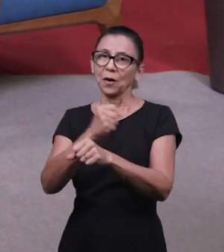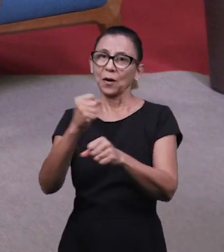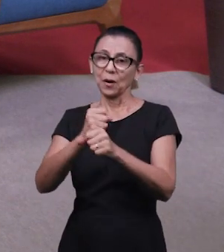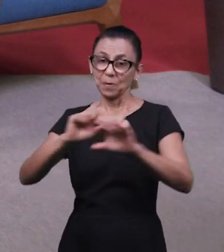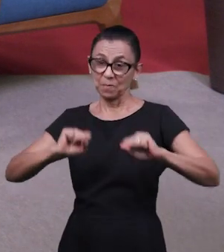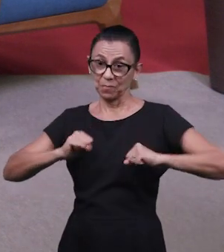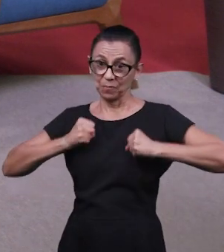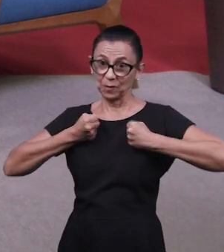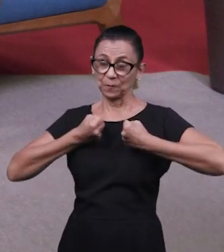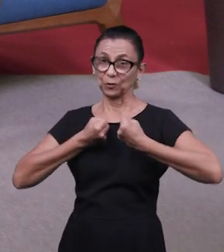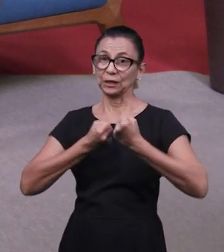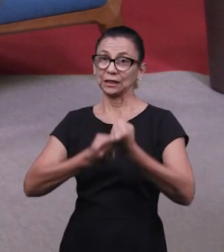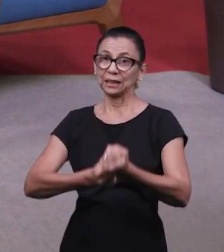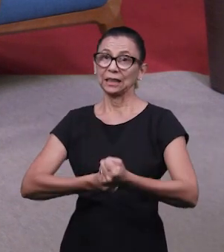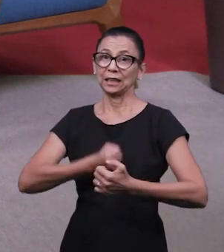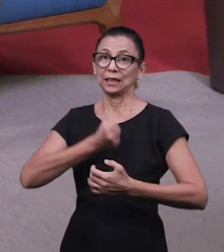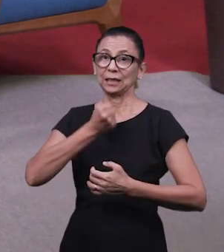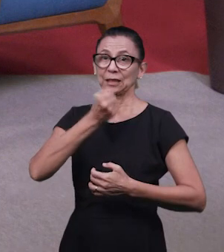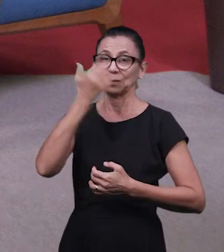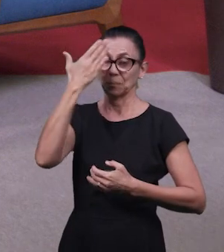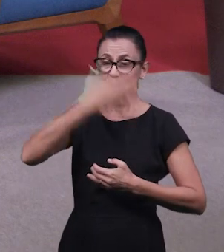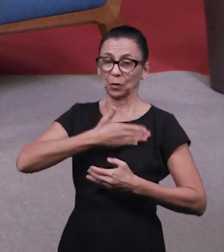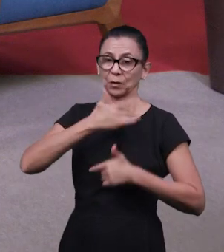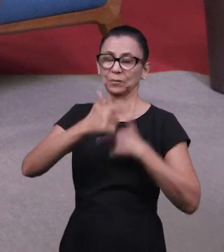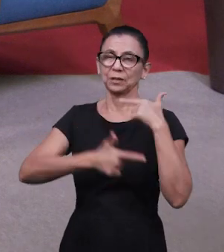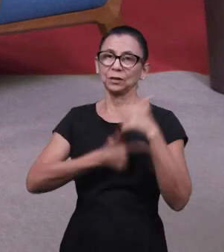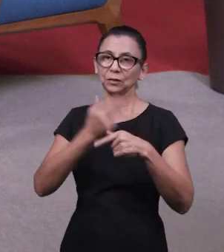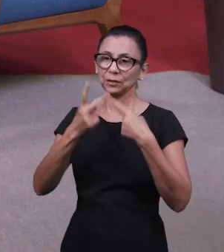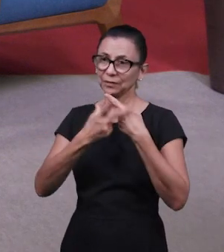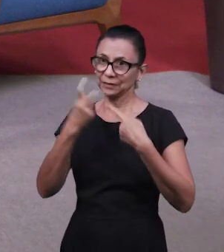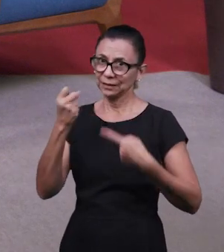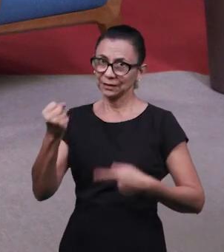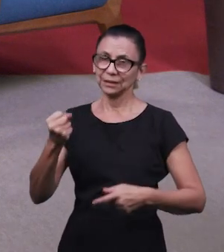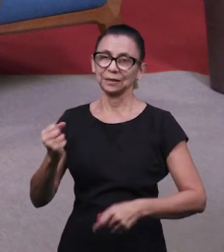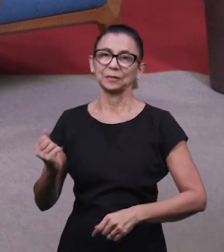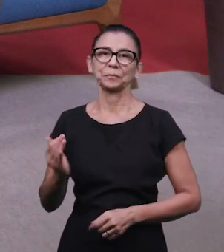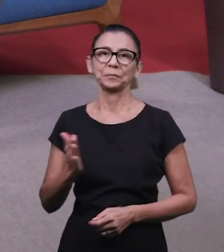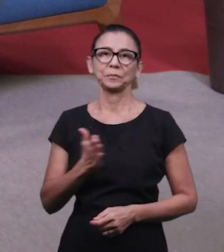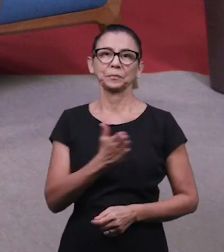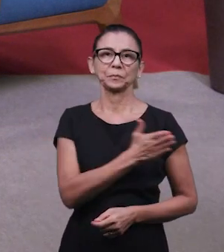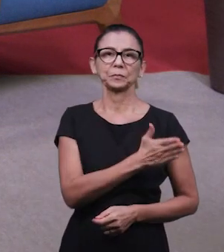pastor Gedeuti, e aquele texto, Combati o Bom Combate, né? Eu falei, Gedeuti,